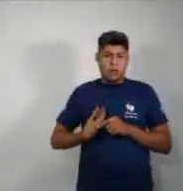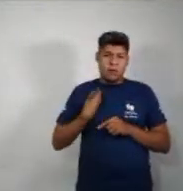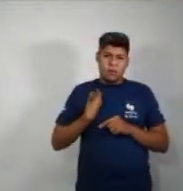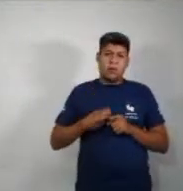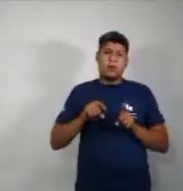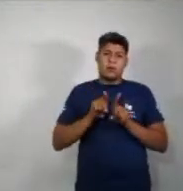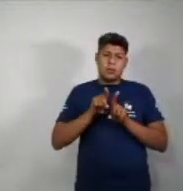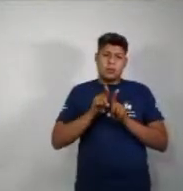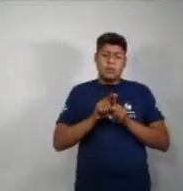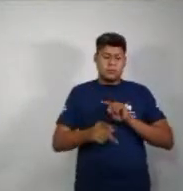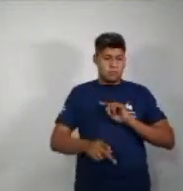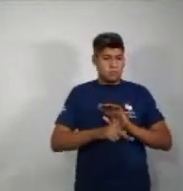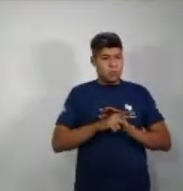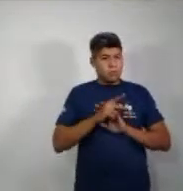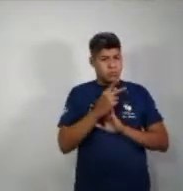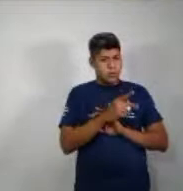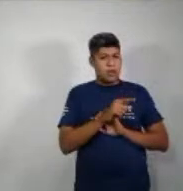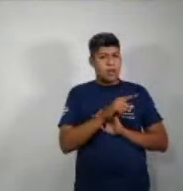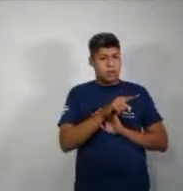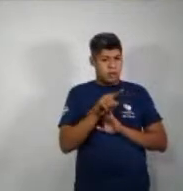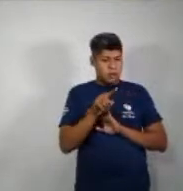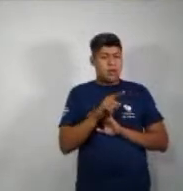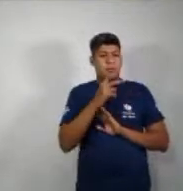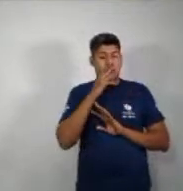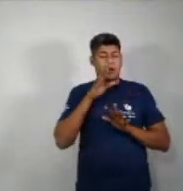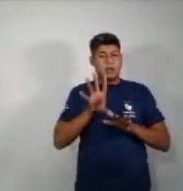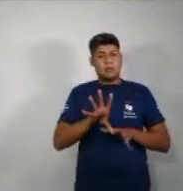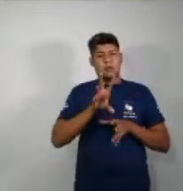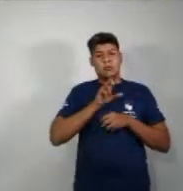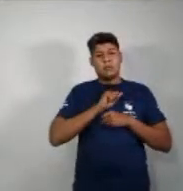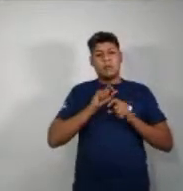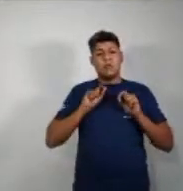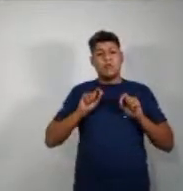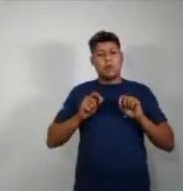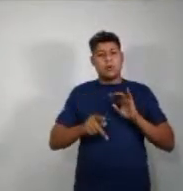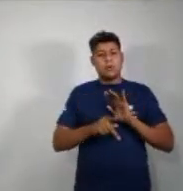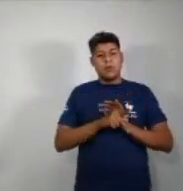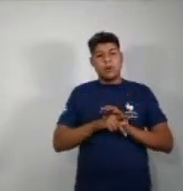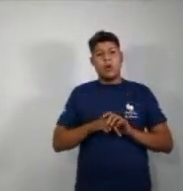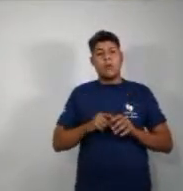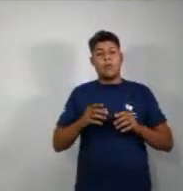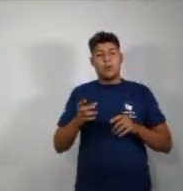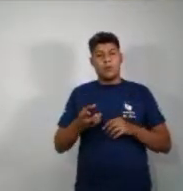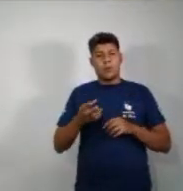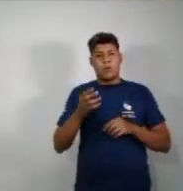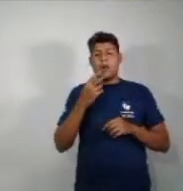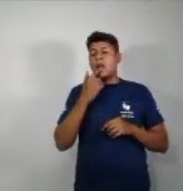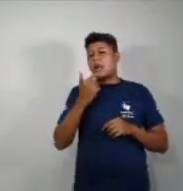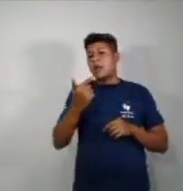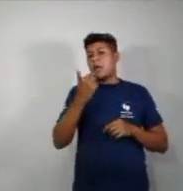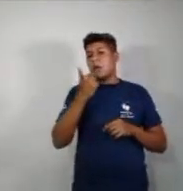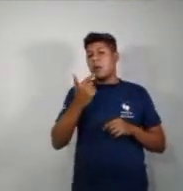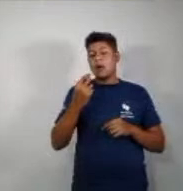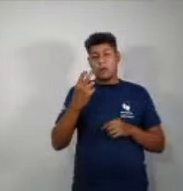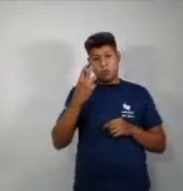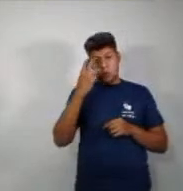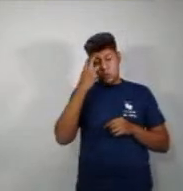acho que a partir deles também ele foi incorporando muito a questão da língua, a questão da cultura, de uma maneira